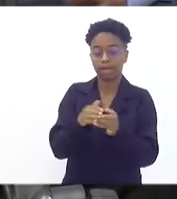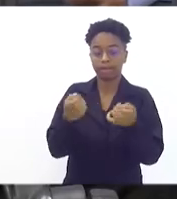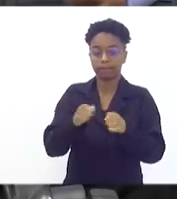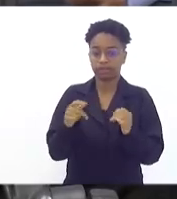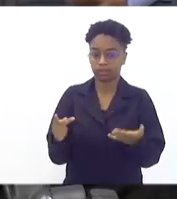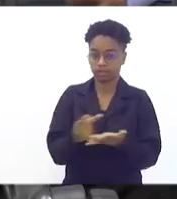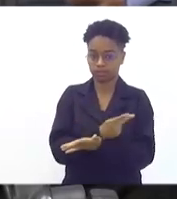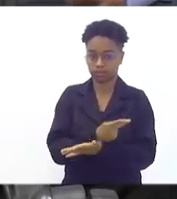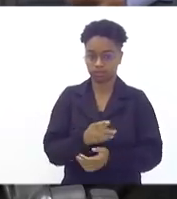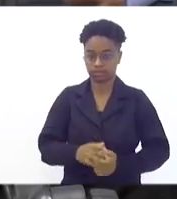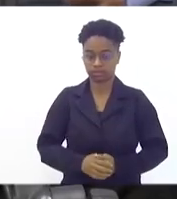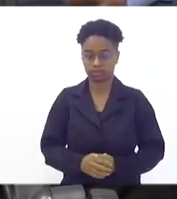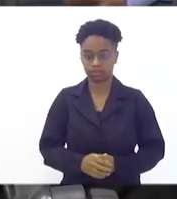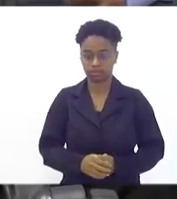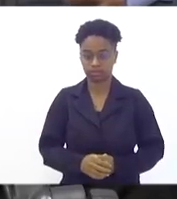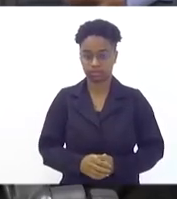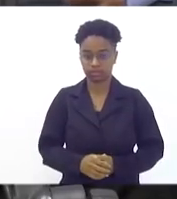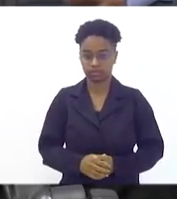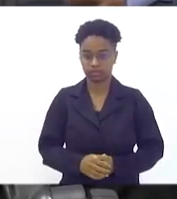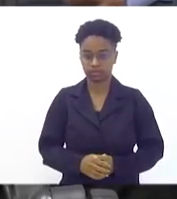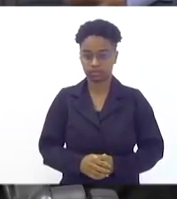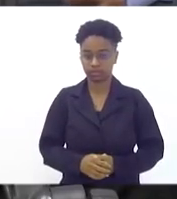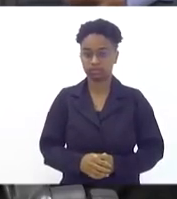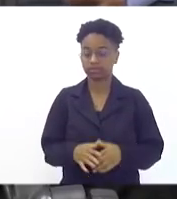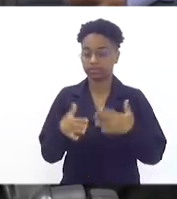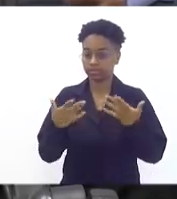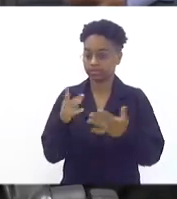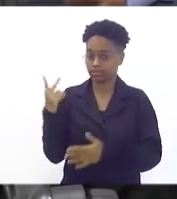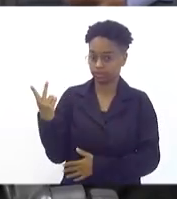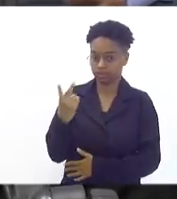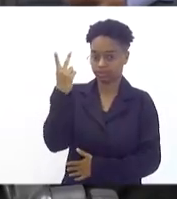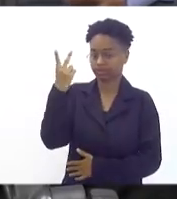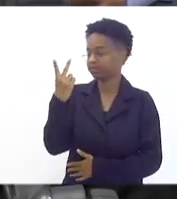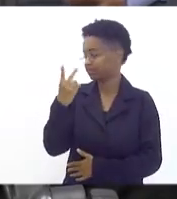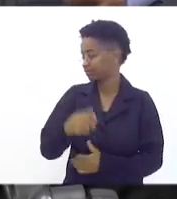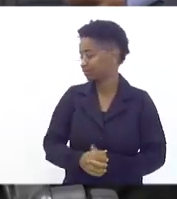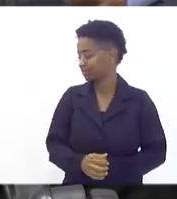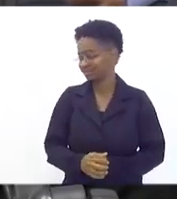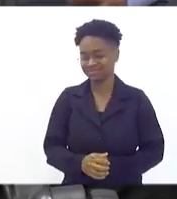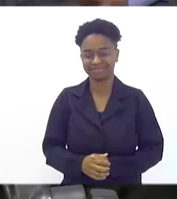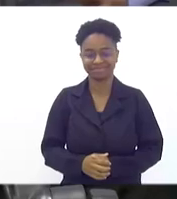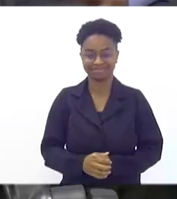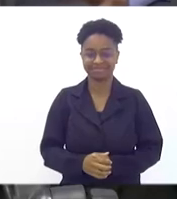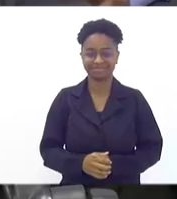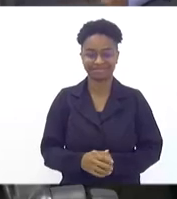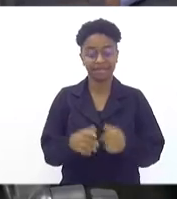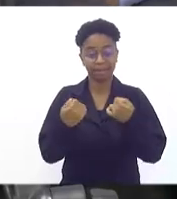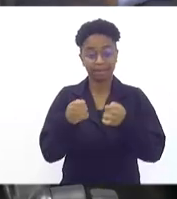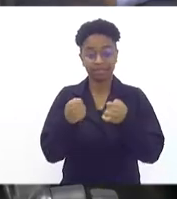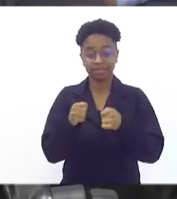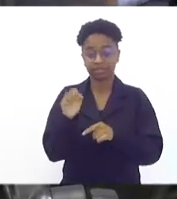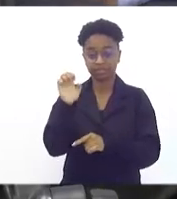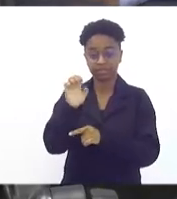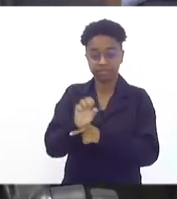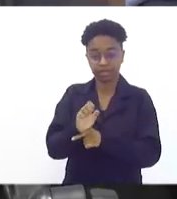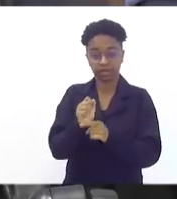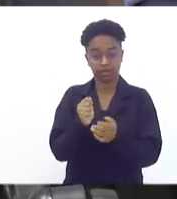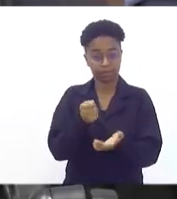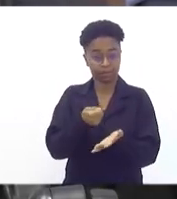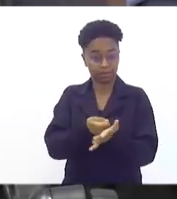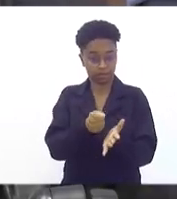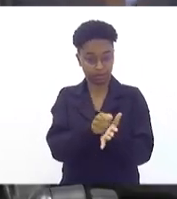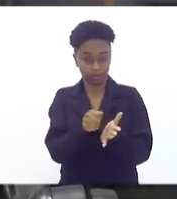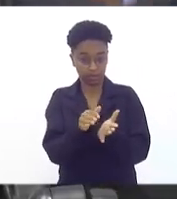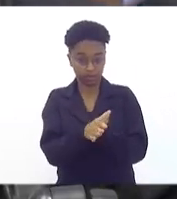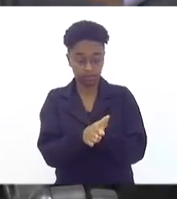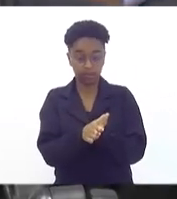acontecer então nessa valoração dessa indenização você tem que saber o seguinte é melhor o estado indenizar cobrar isso na outorga